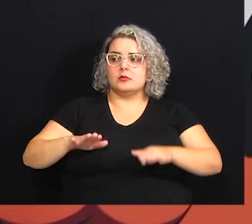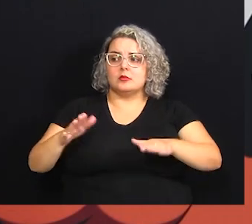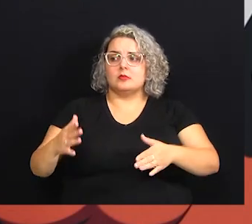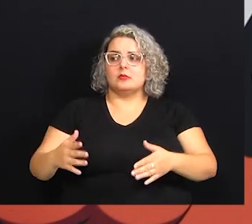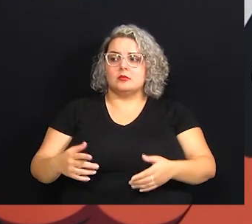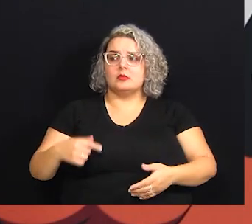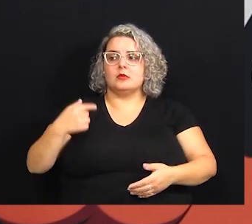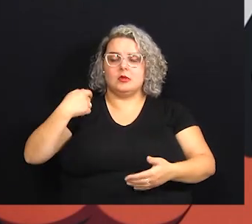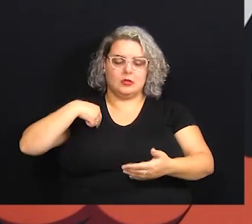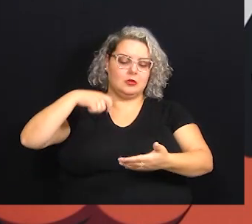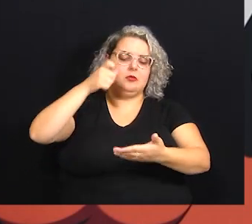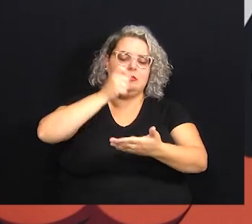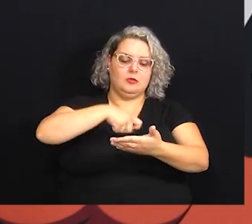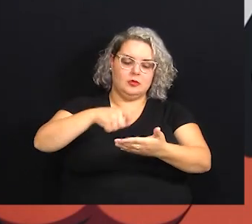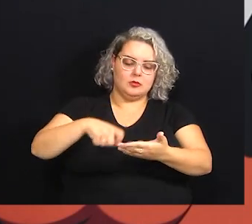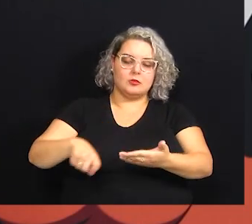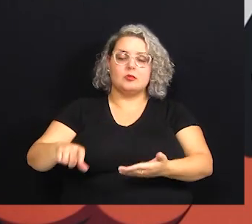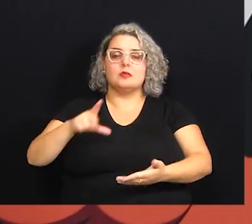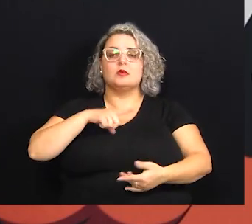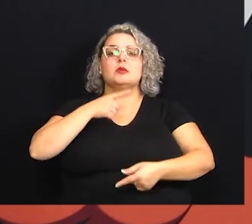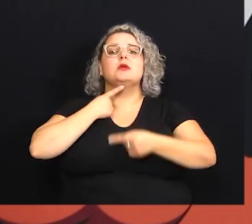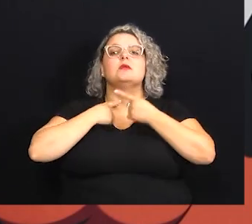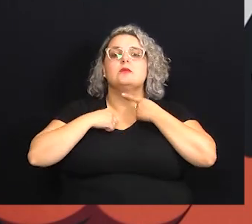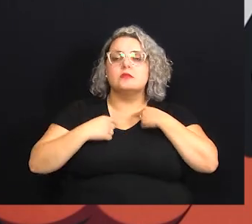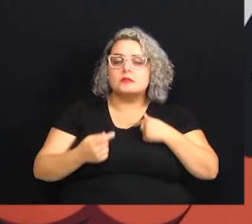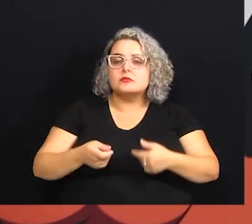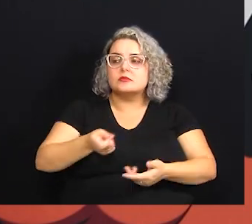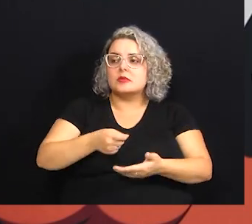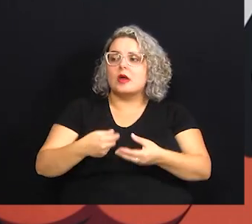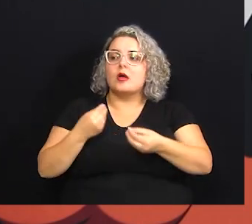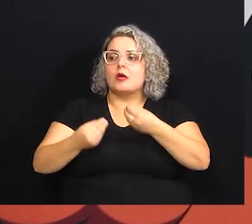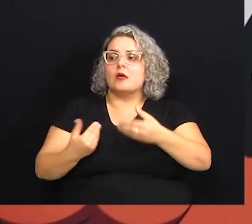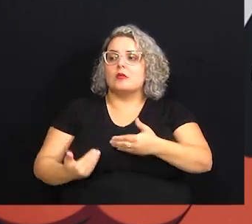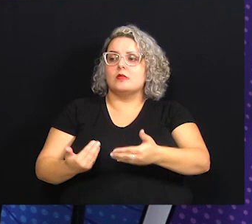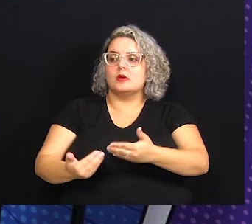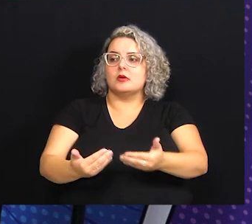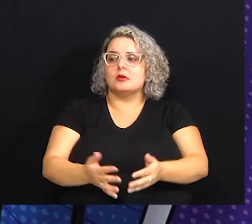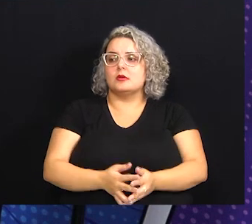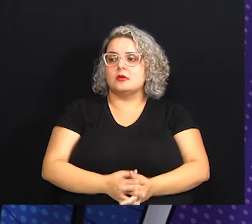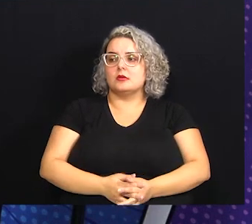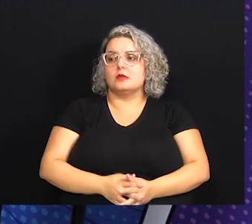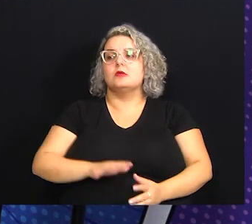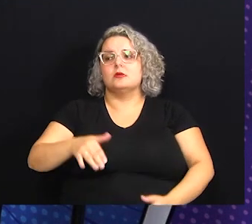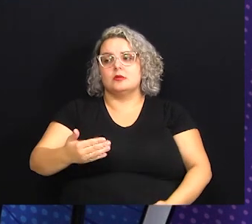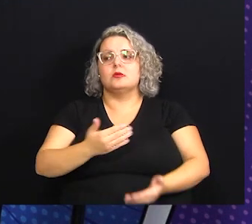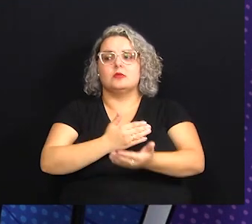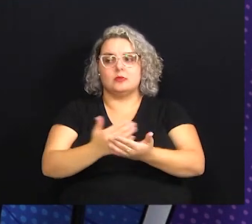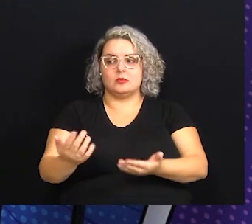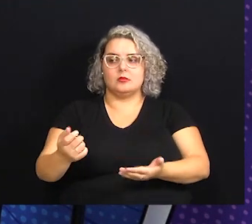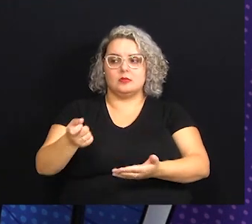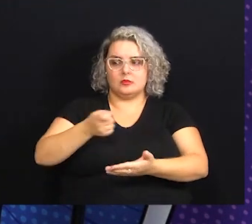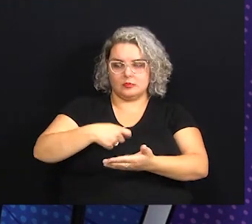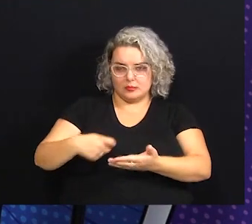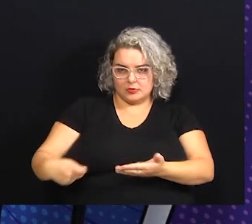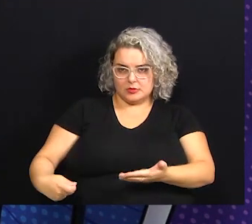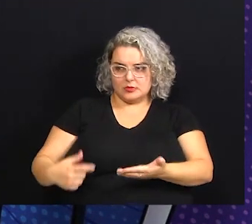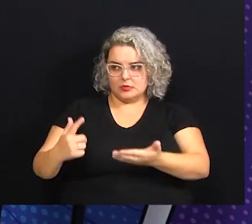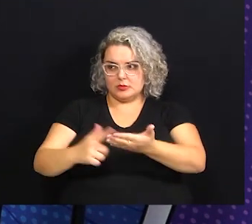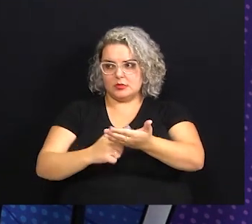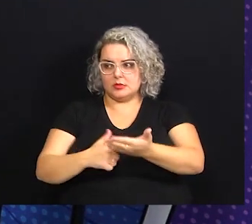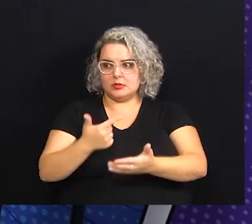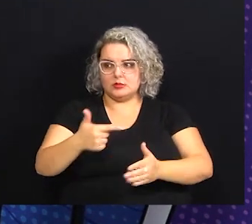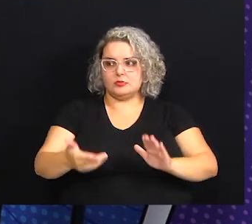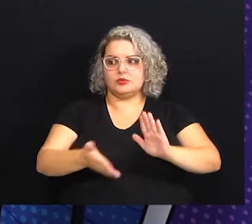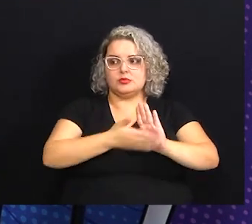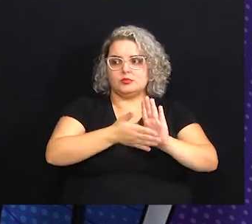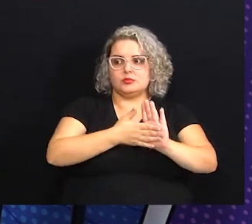repente você falou, não, eu vou escrever o que eu tenho vontade de escrever. Como é que foi esse processo? Quando eu comecei a escrever, o livro ele não tinha um propósito